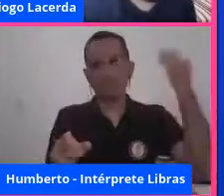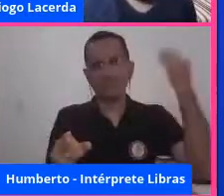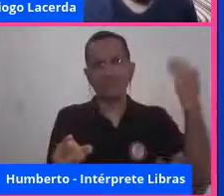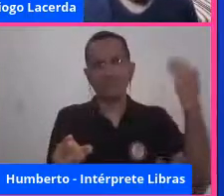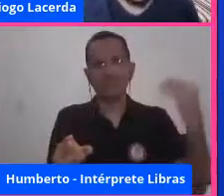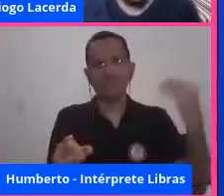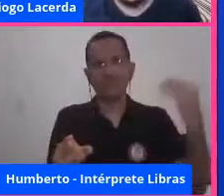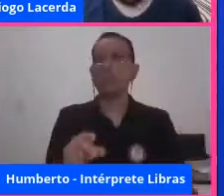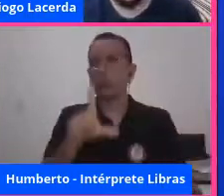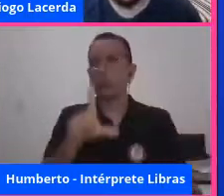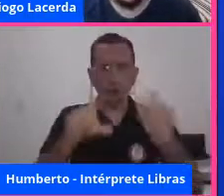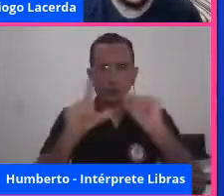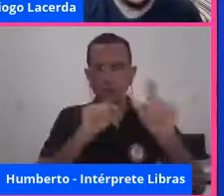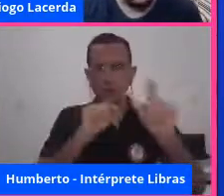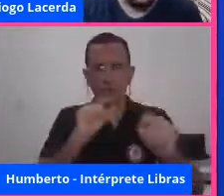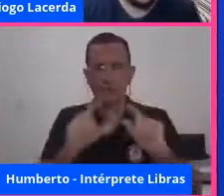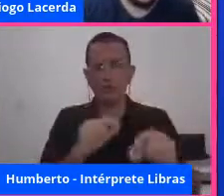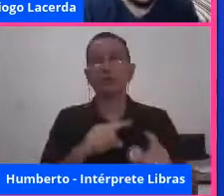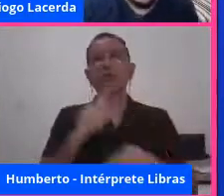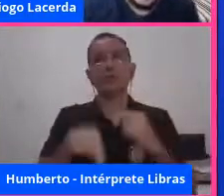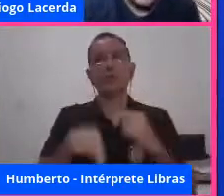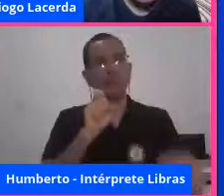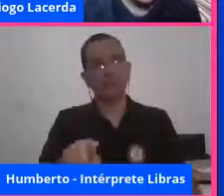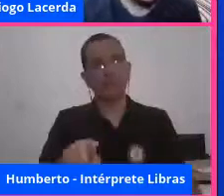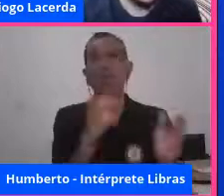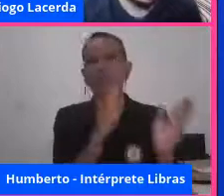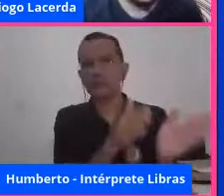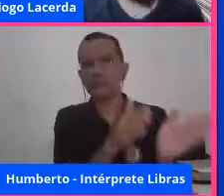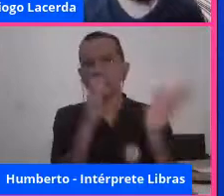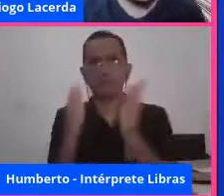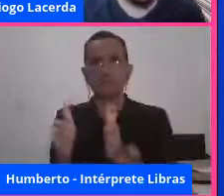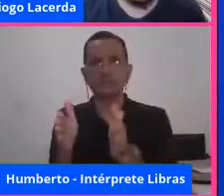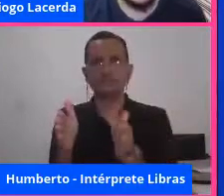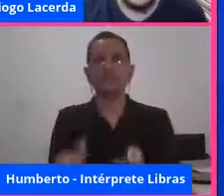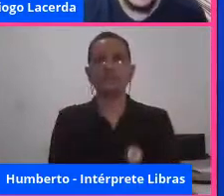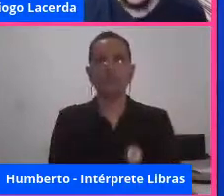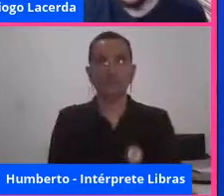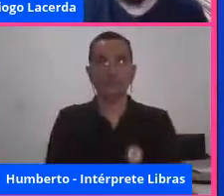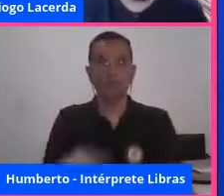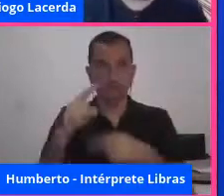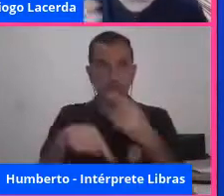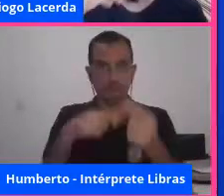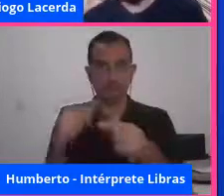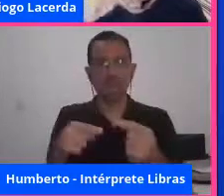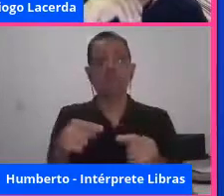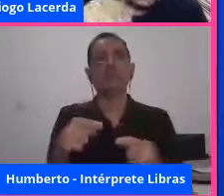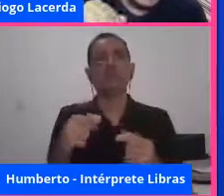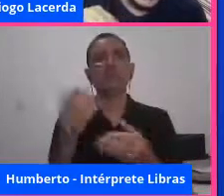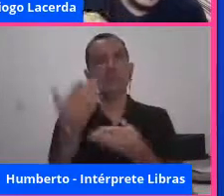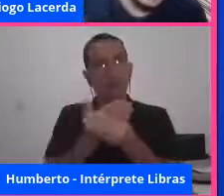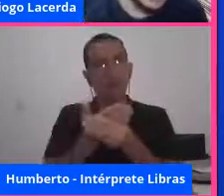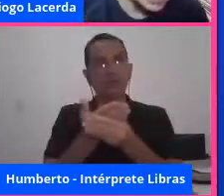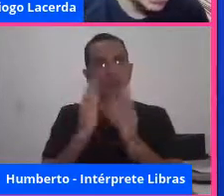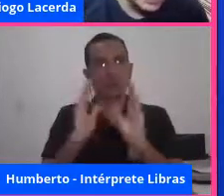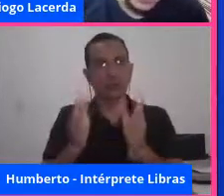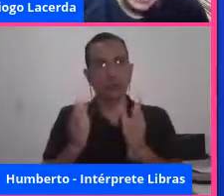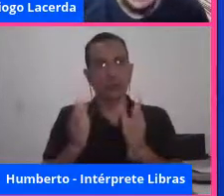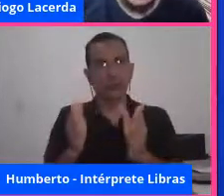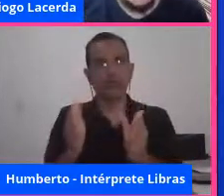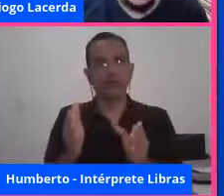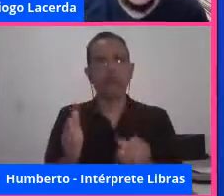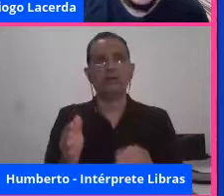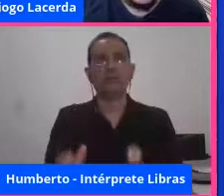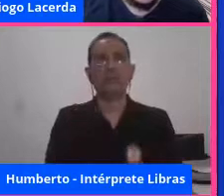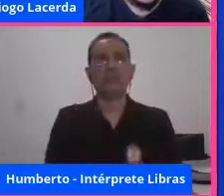opções daqui e bota para instalar. Após instalar o arquivo, né, que é bem rápido, você instala o Cura de forma